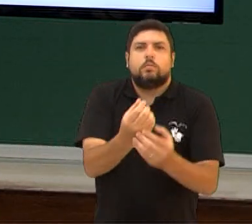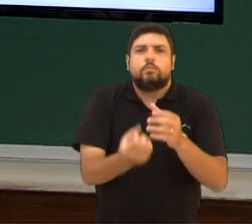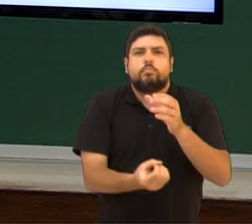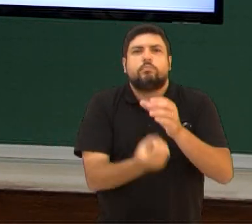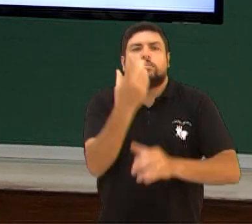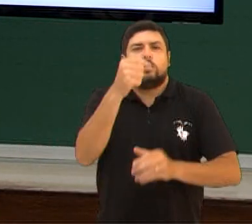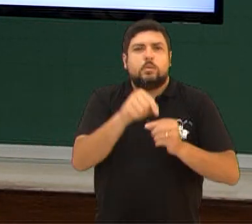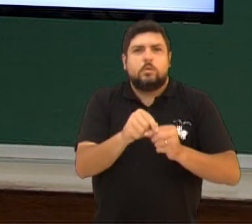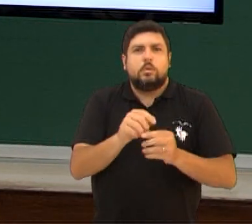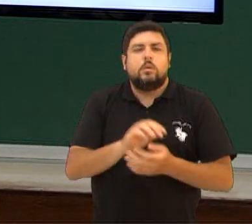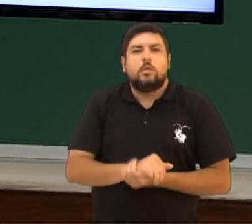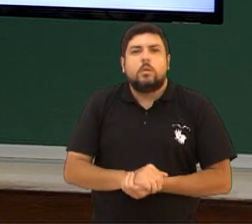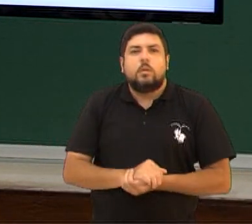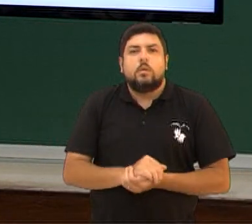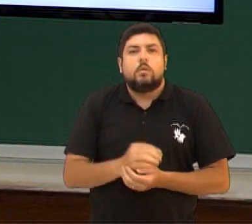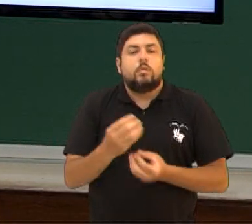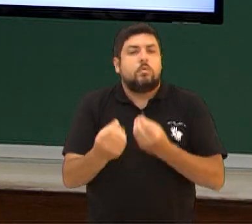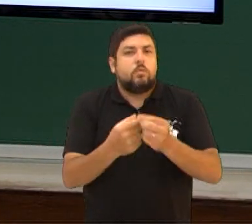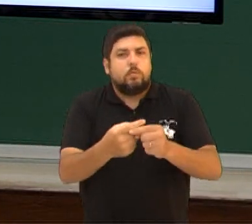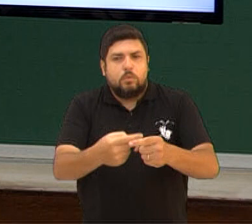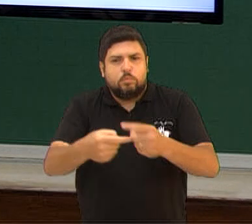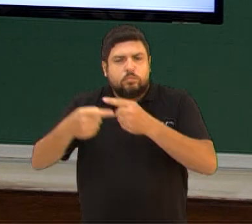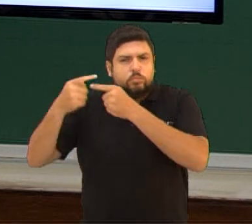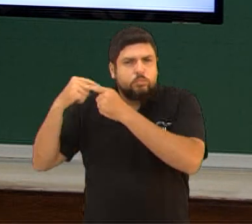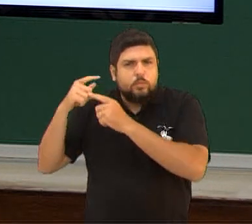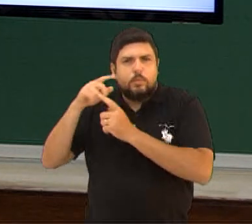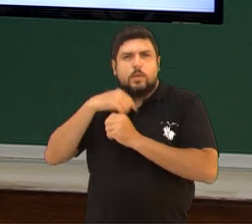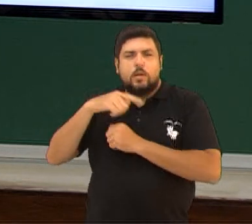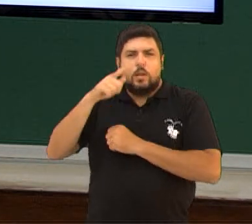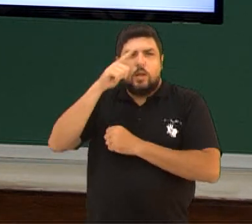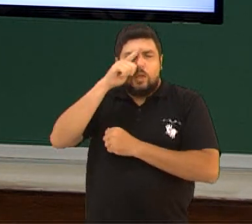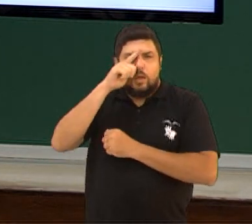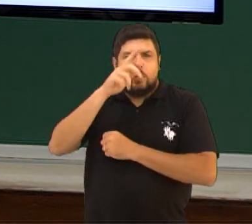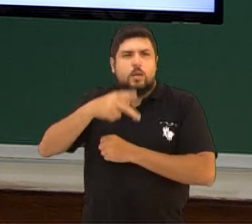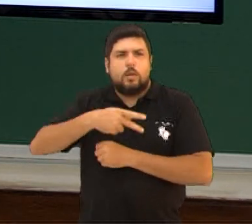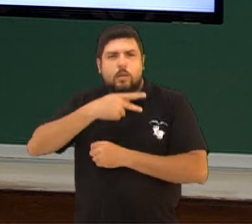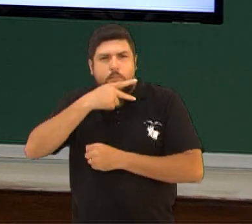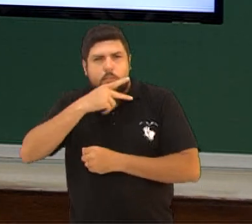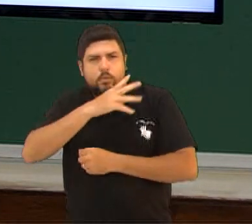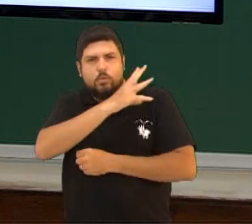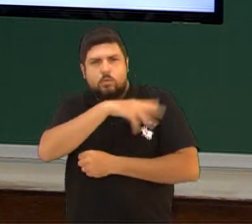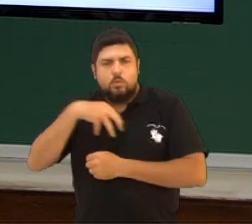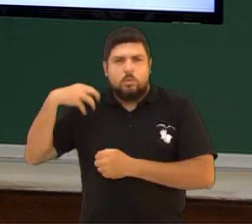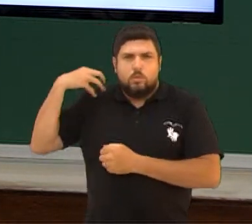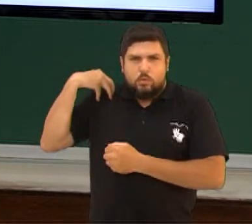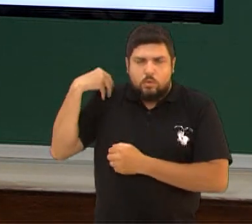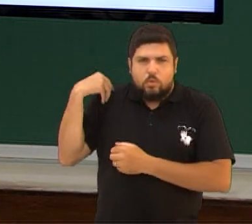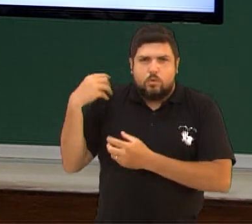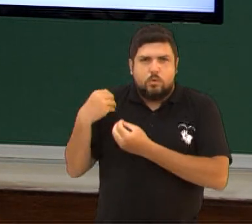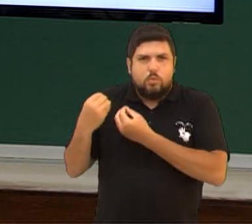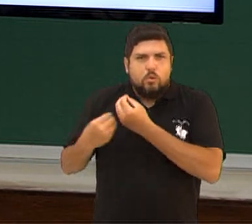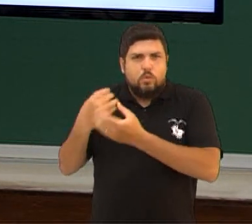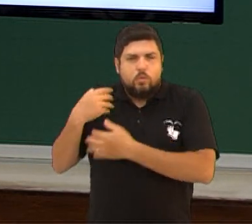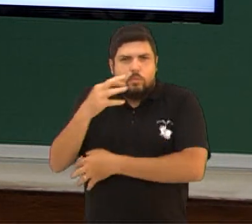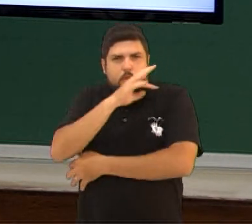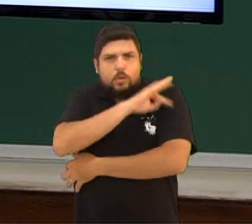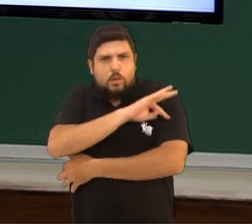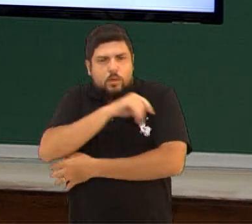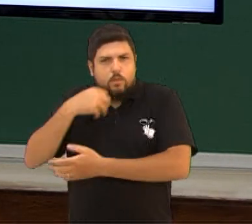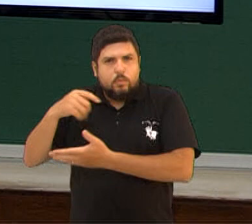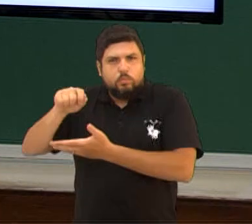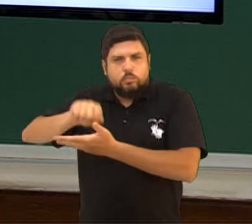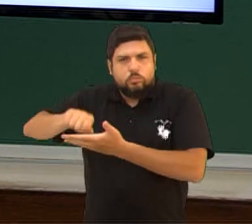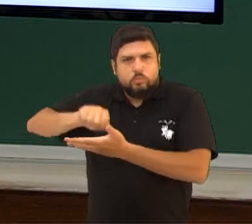grega antiga, anterior a Platão e Aristóteles, na pré-discussão entre forma e conteúdo, técnica e mimesis. Então, aquele